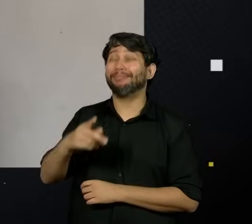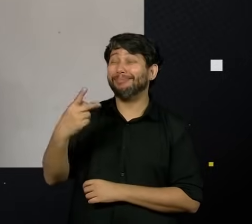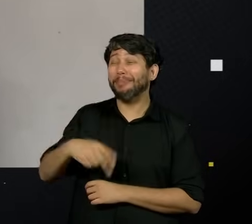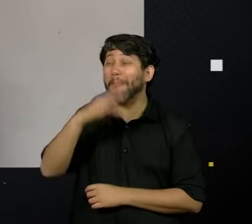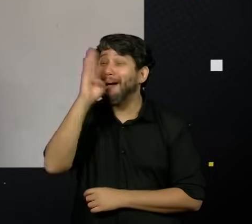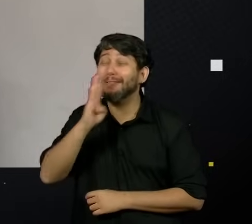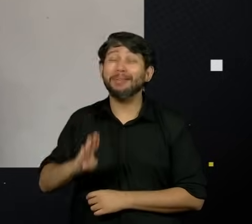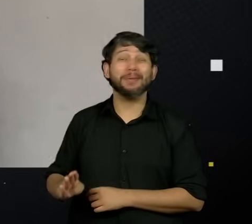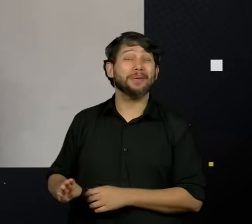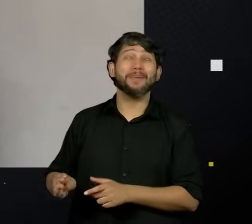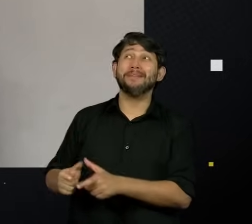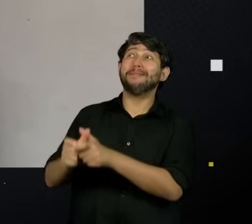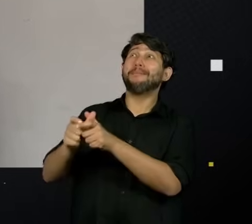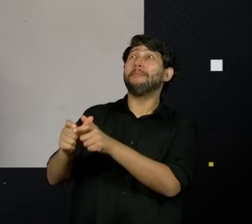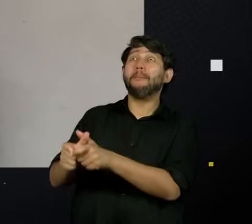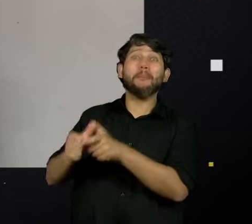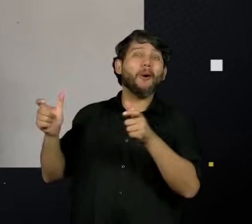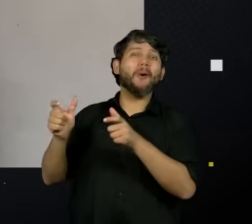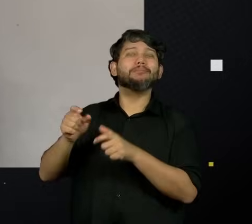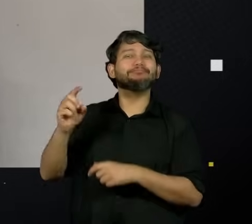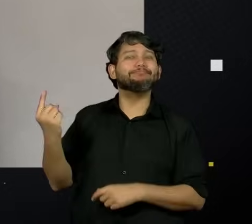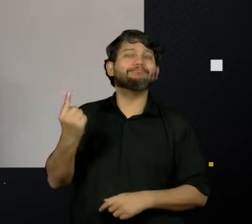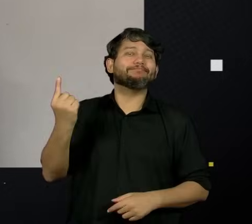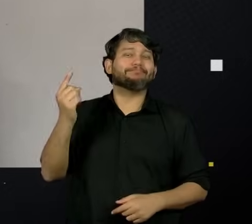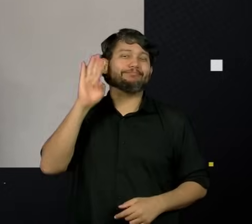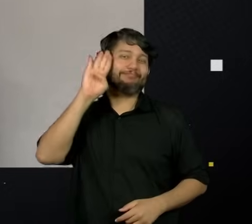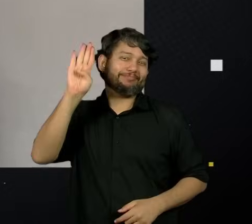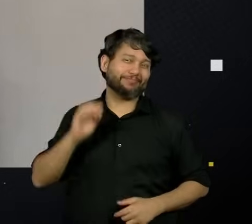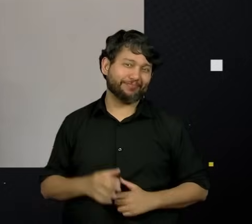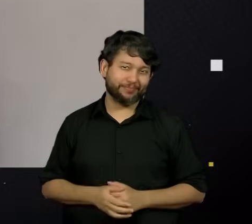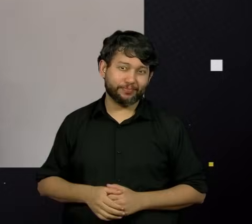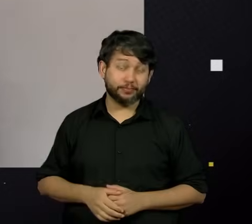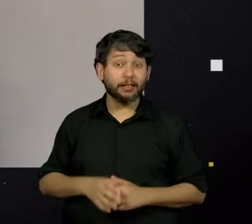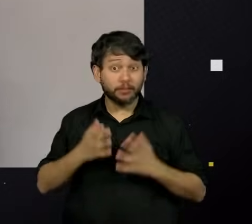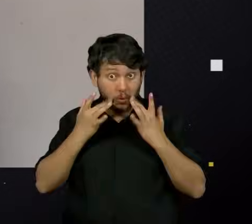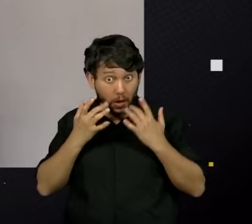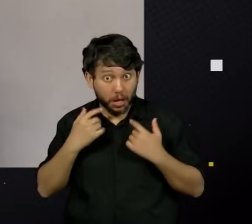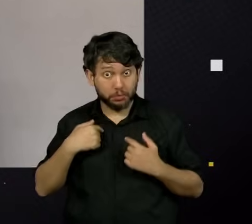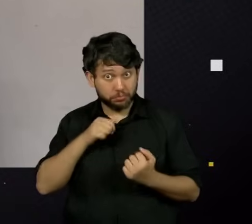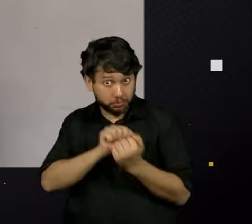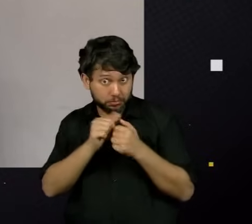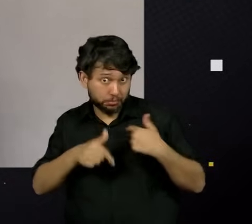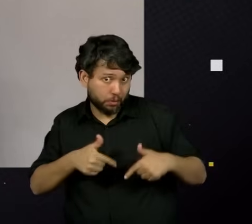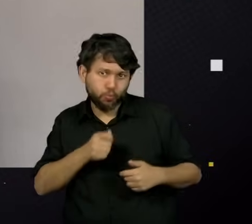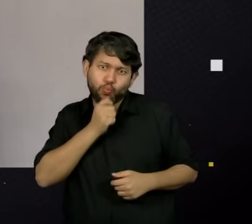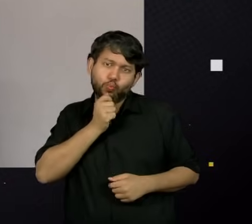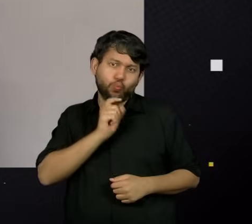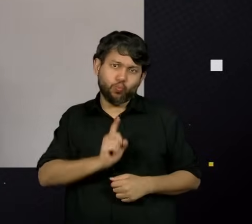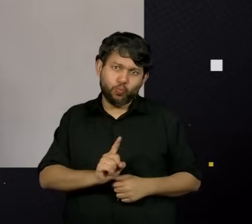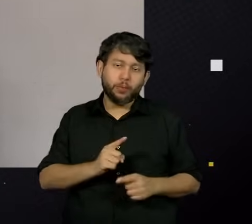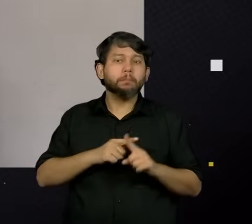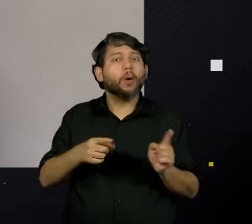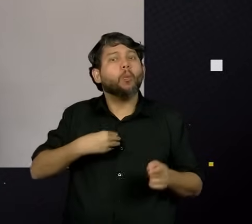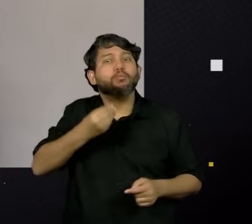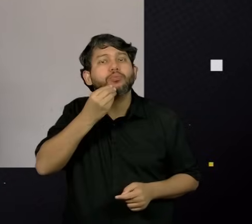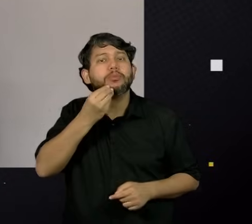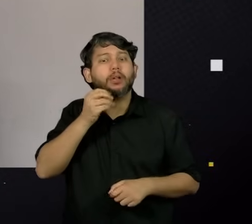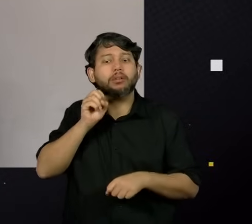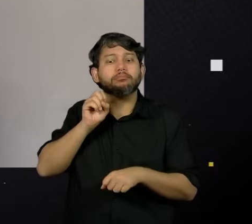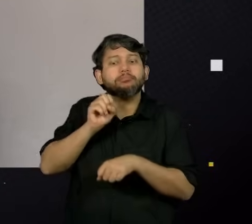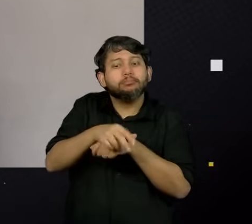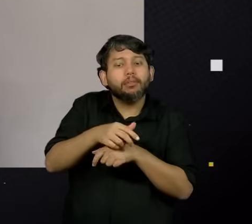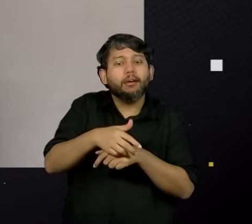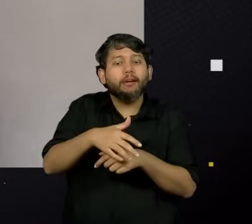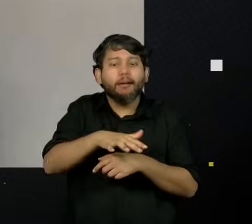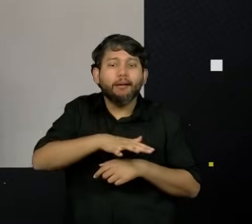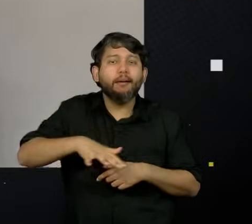tem. Eu ainda não tive a chance de estar ao seu lado no teatro, Jacques, mas tive a oportunidade de ser